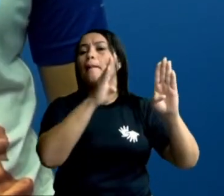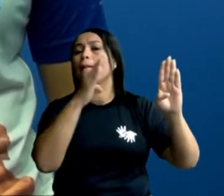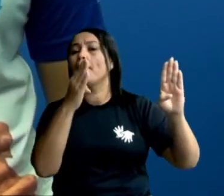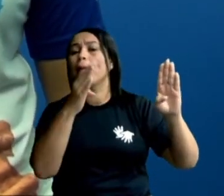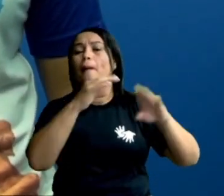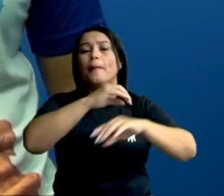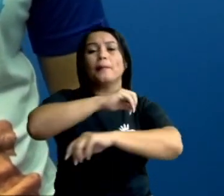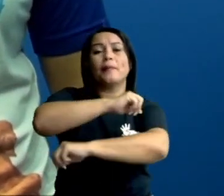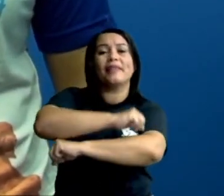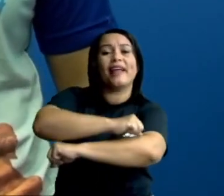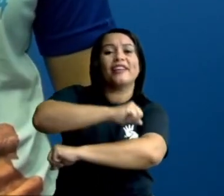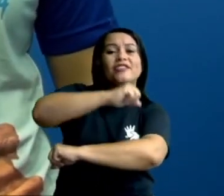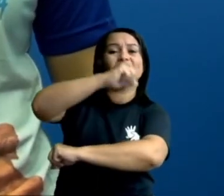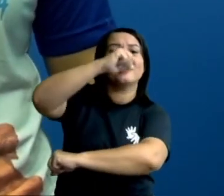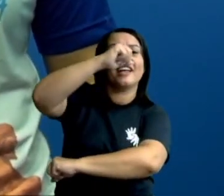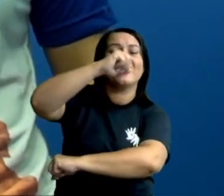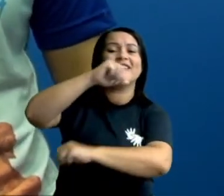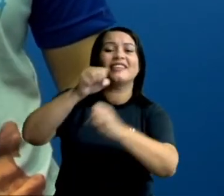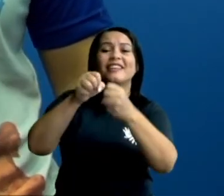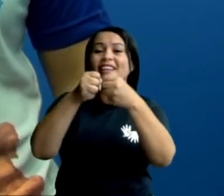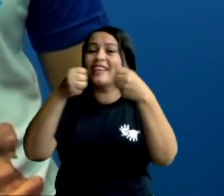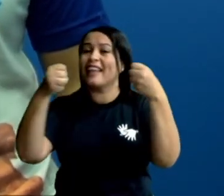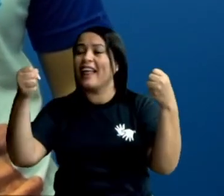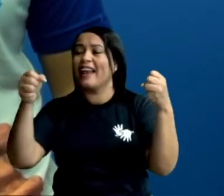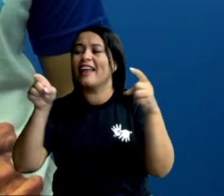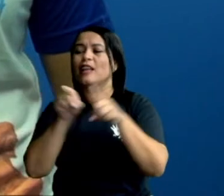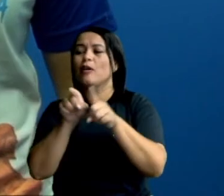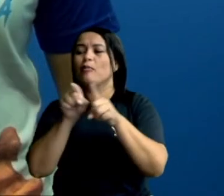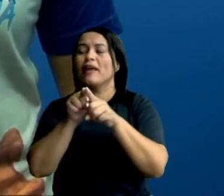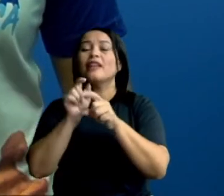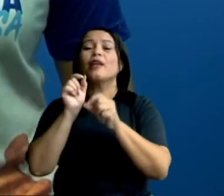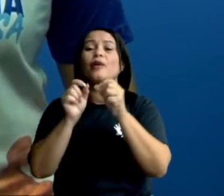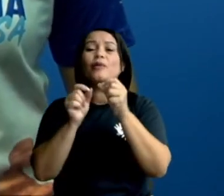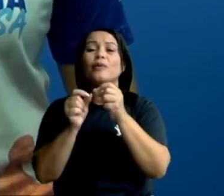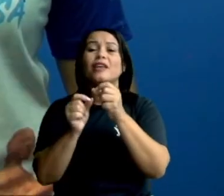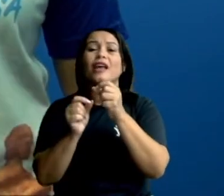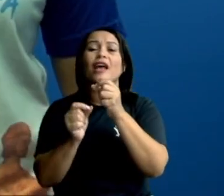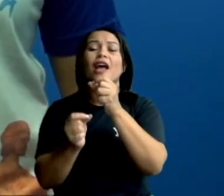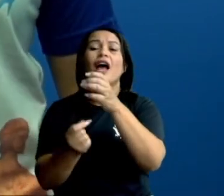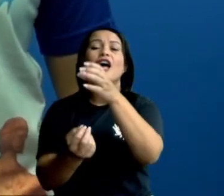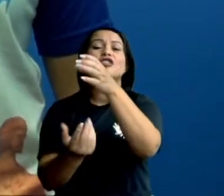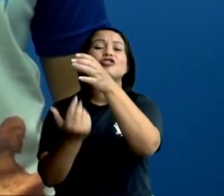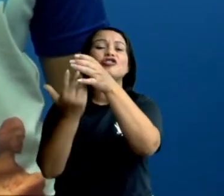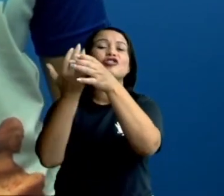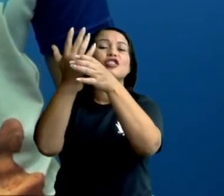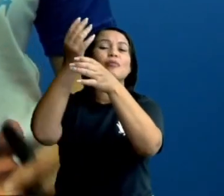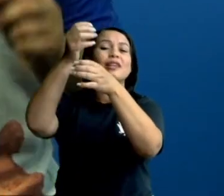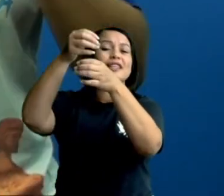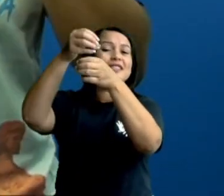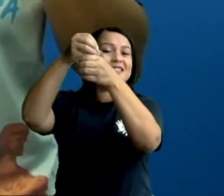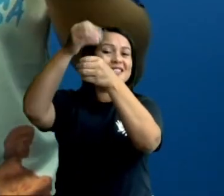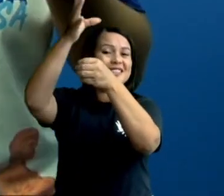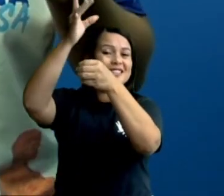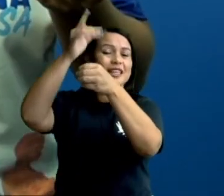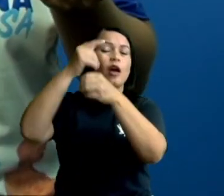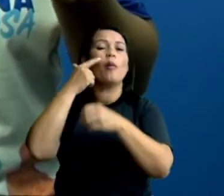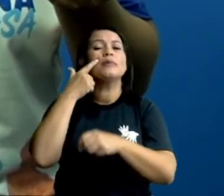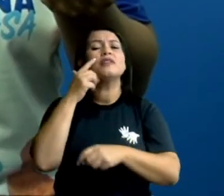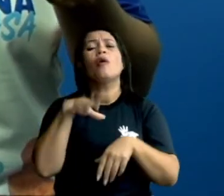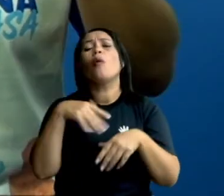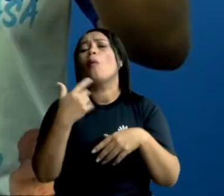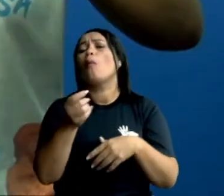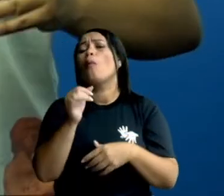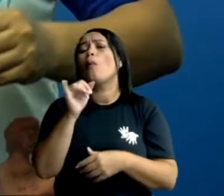tem a janelinha e tem a chaminézinha. Qual dessas três figuras